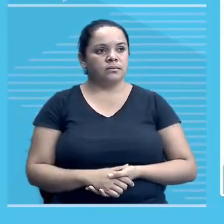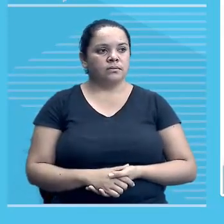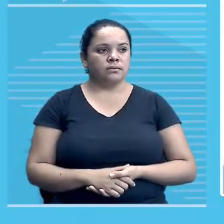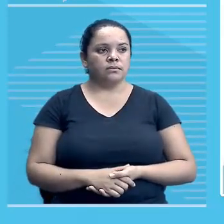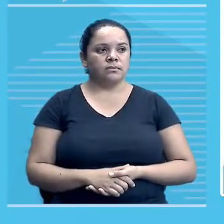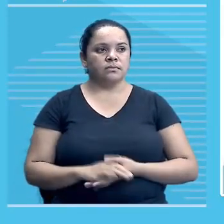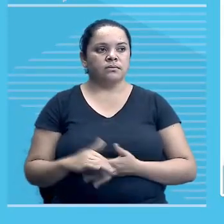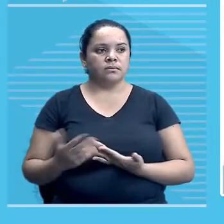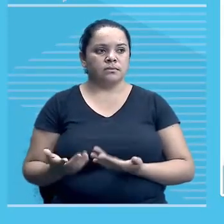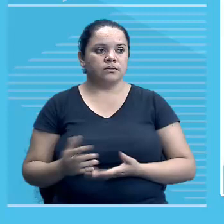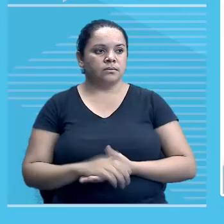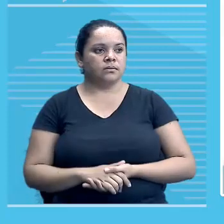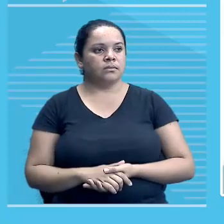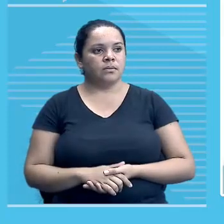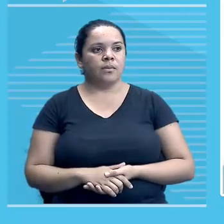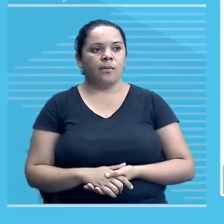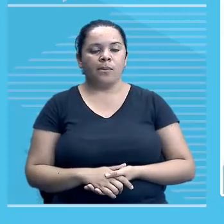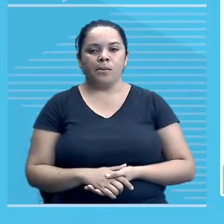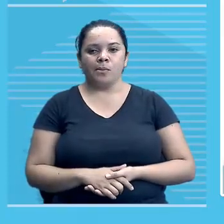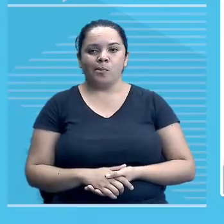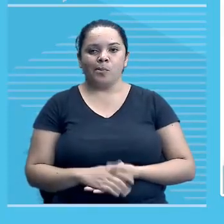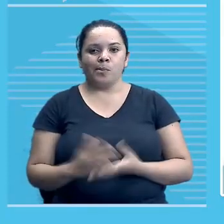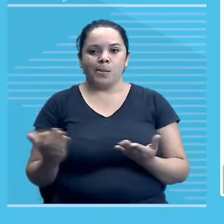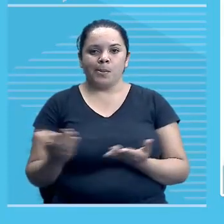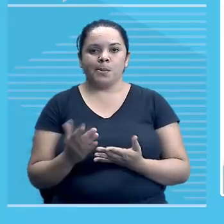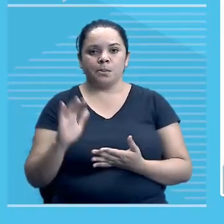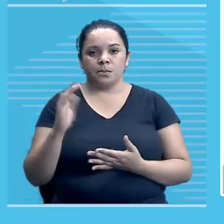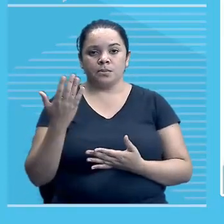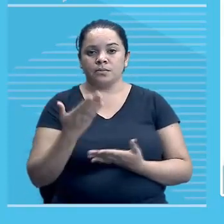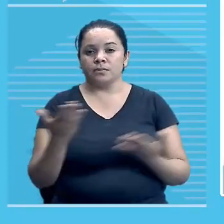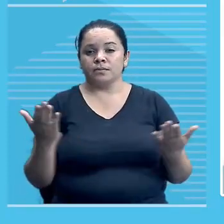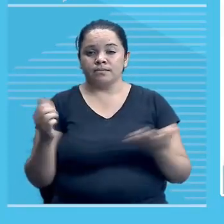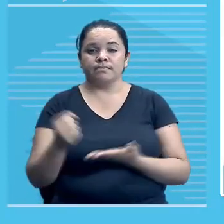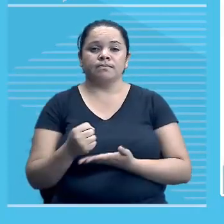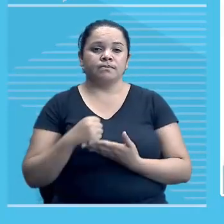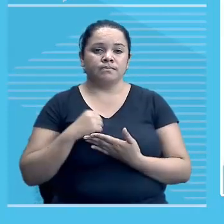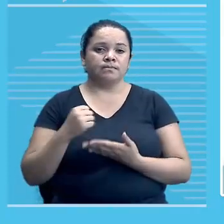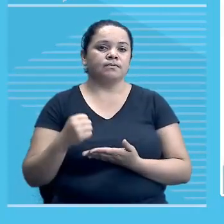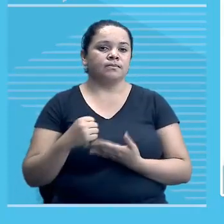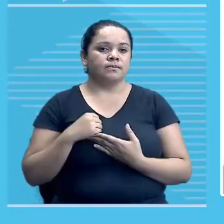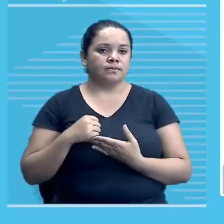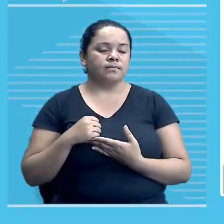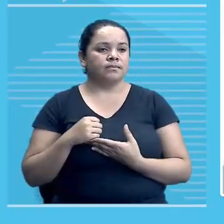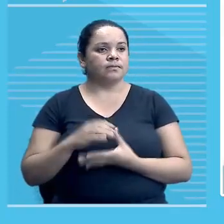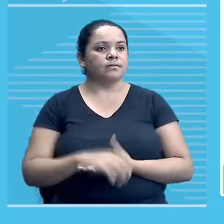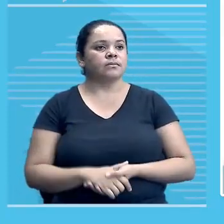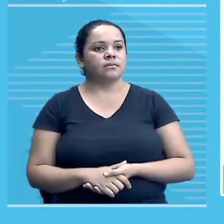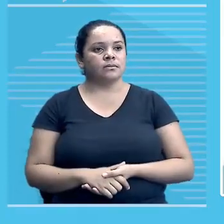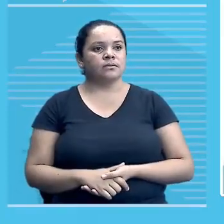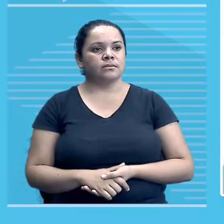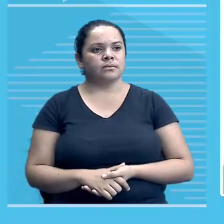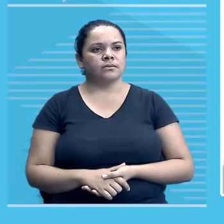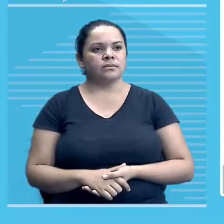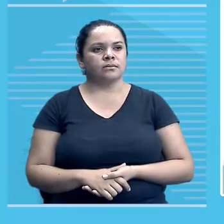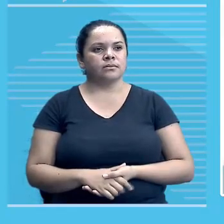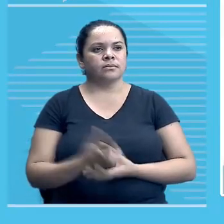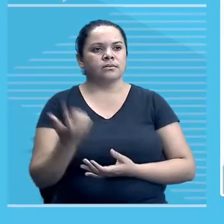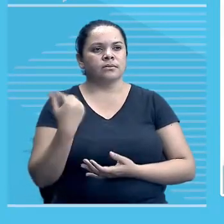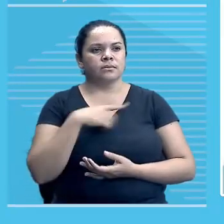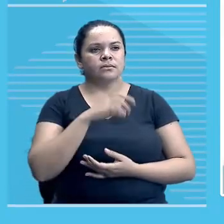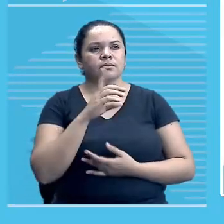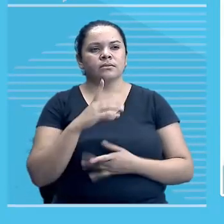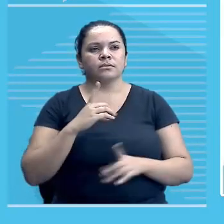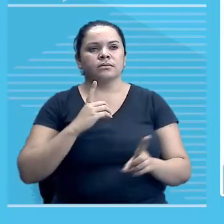Pronto. Vou aqui resolver, vocês vão me ajudar. Só para a gente identificar,